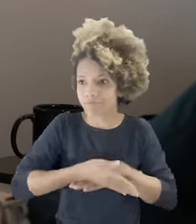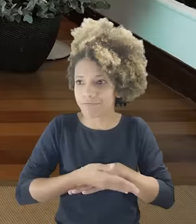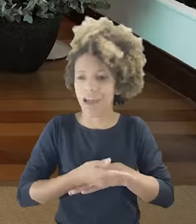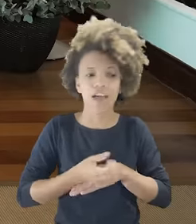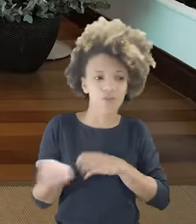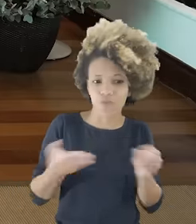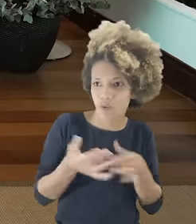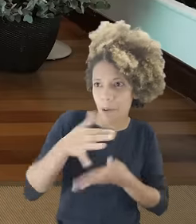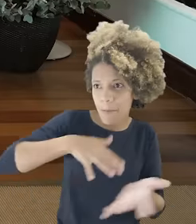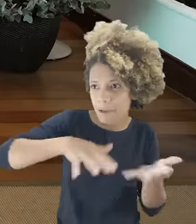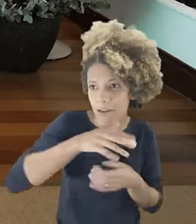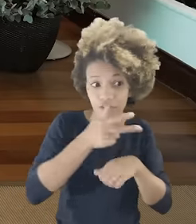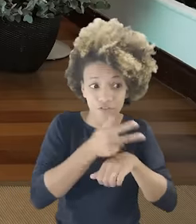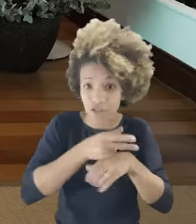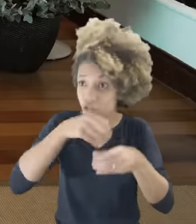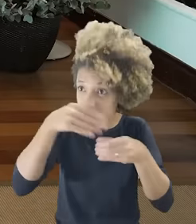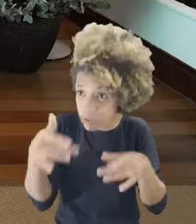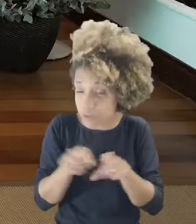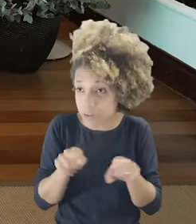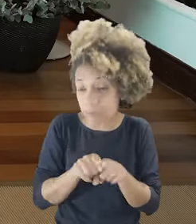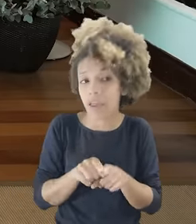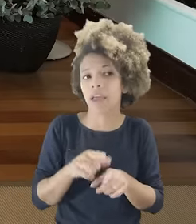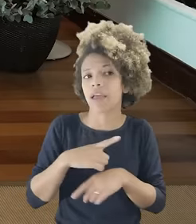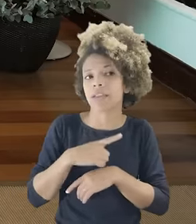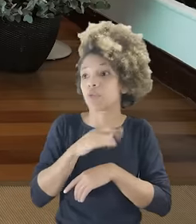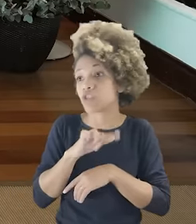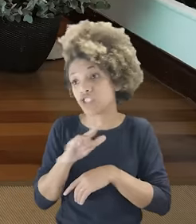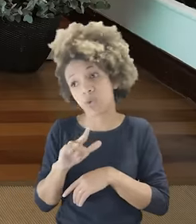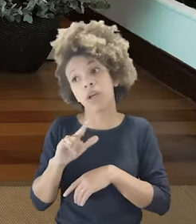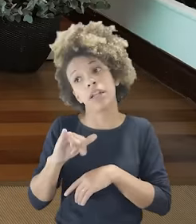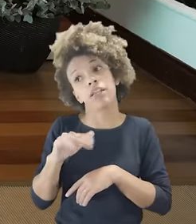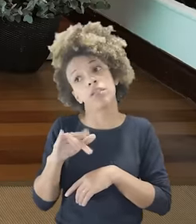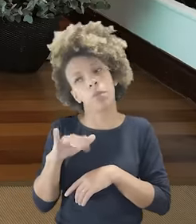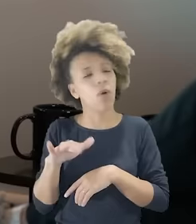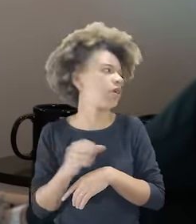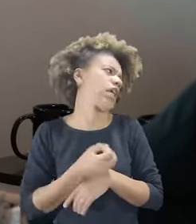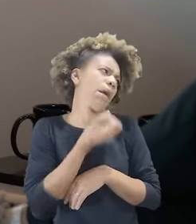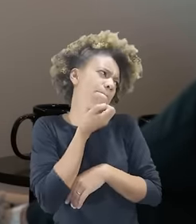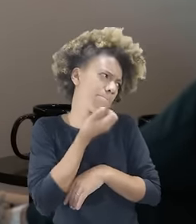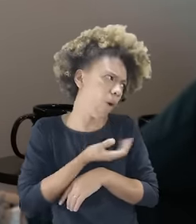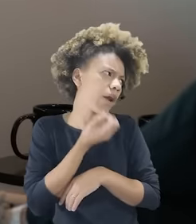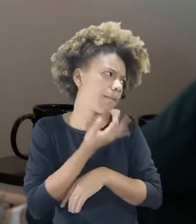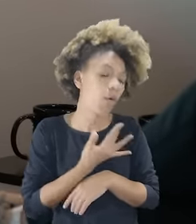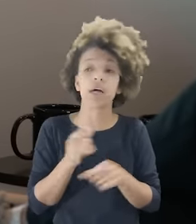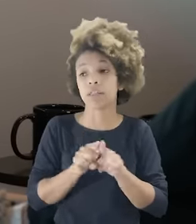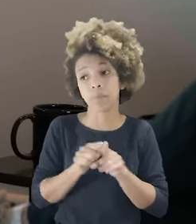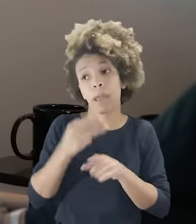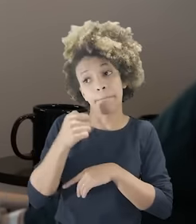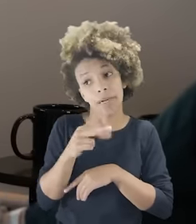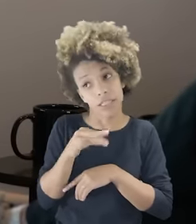uma galera que começou a fazer vídeo e vídeo conteúdo a gente já tem o Júlio Lisboa que tá no Brasil todo ele é muito bombado